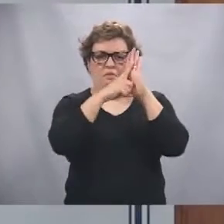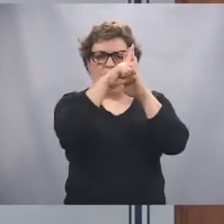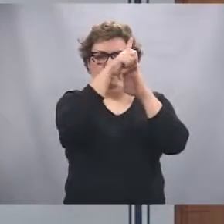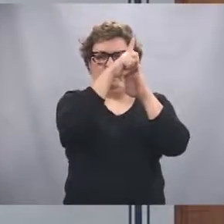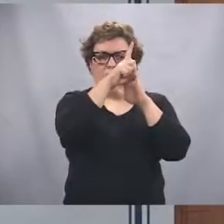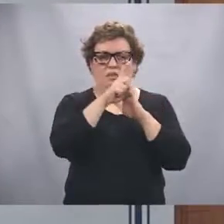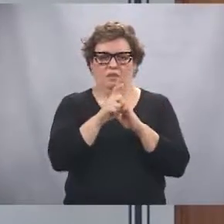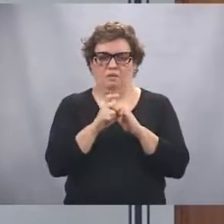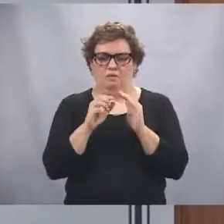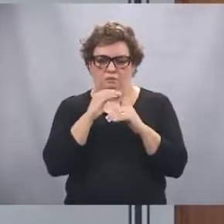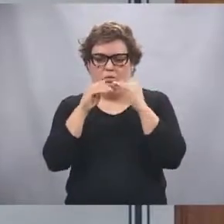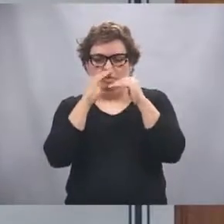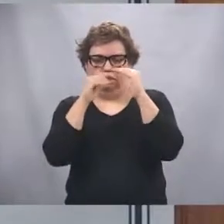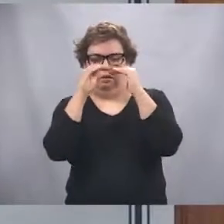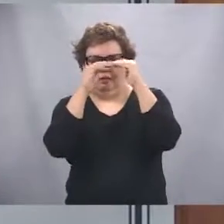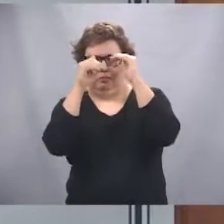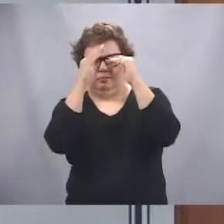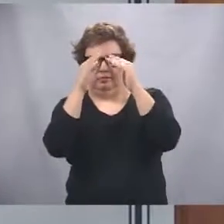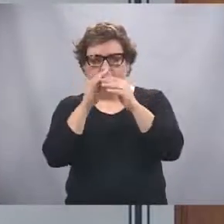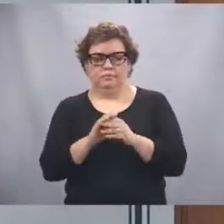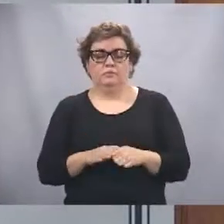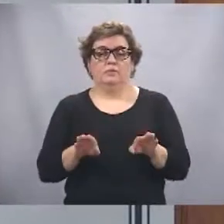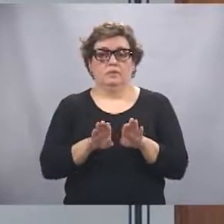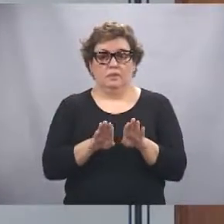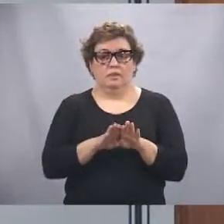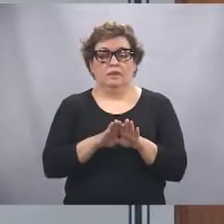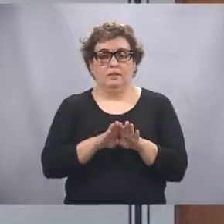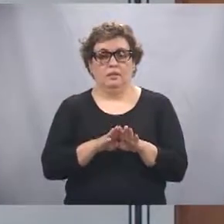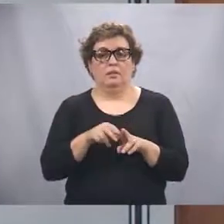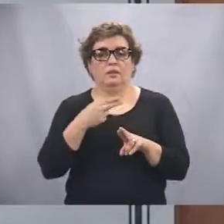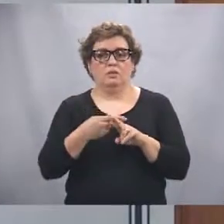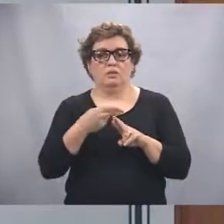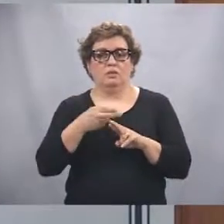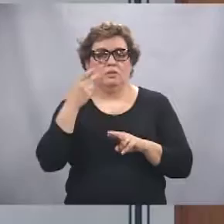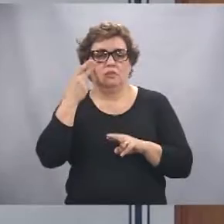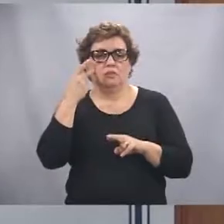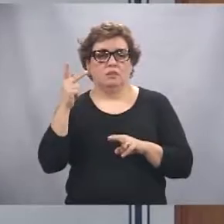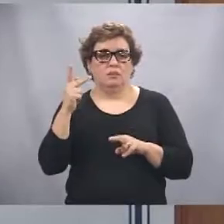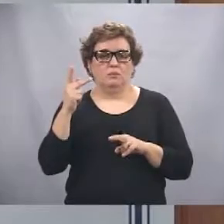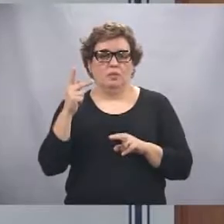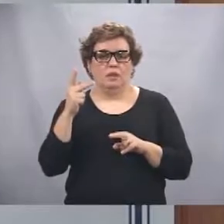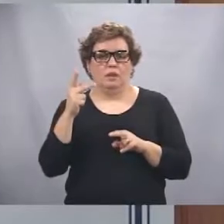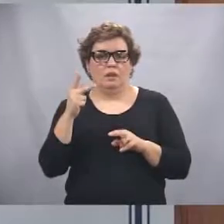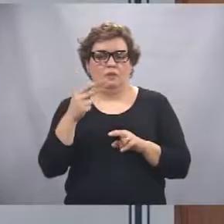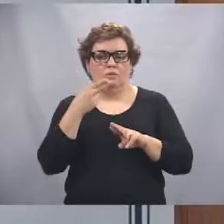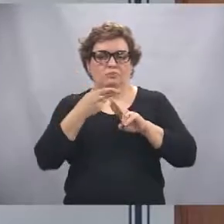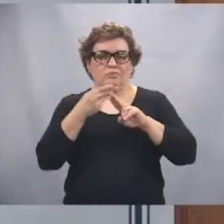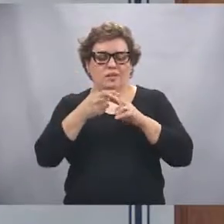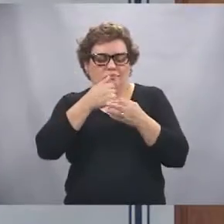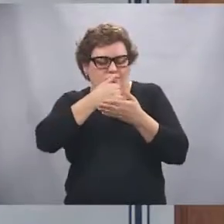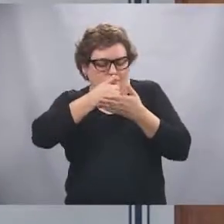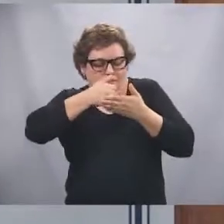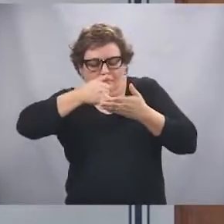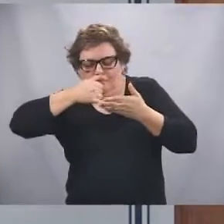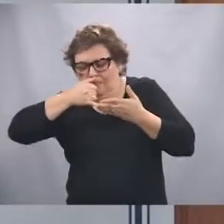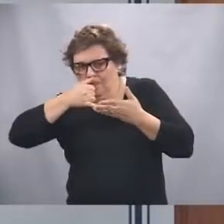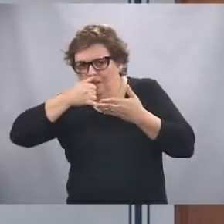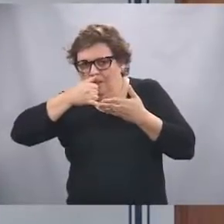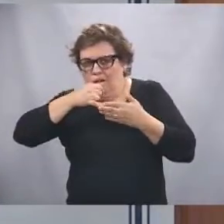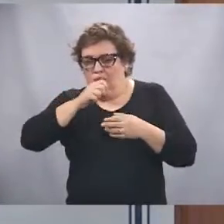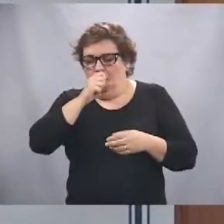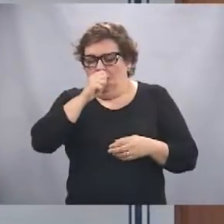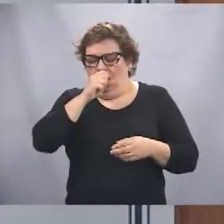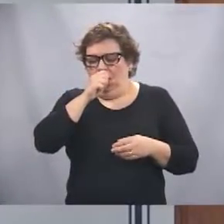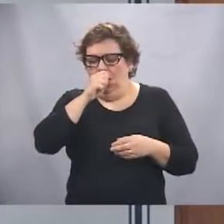se reproduzindo. Mais do que isso, também serve para destino de consumo de droga, né? O viciado em